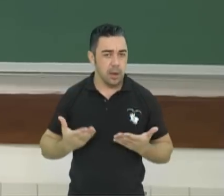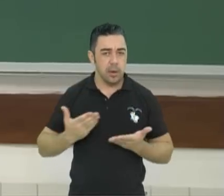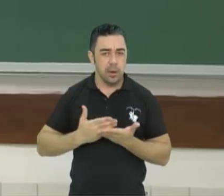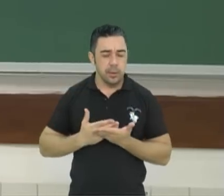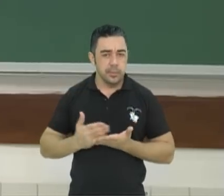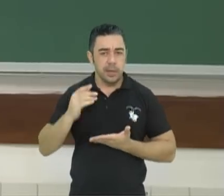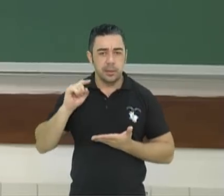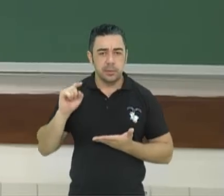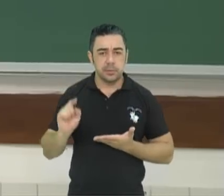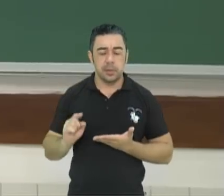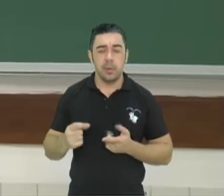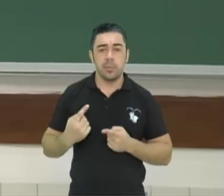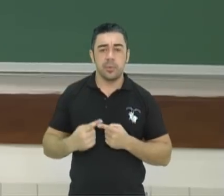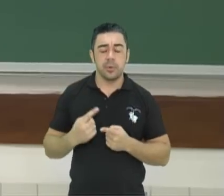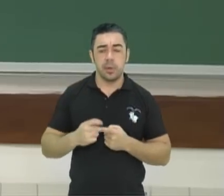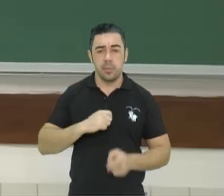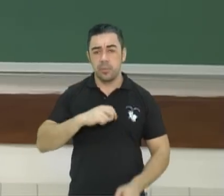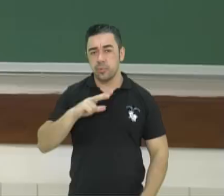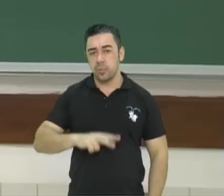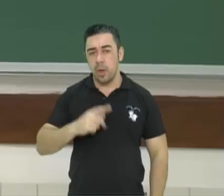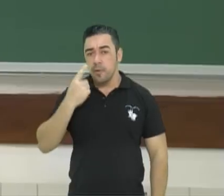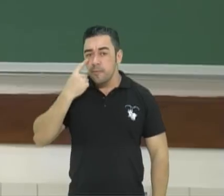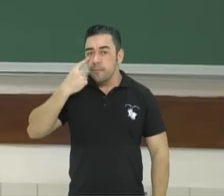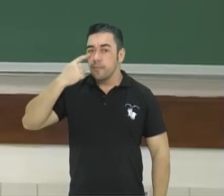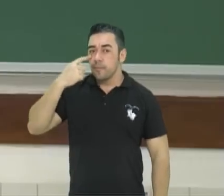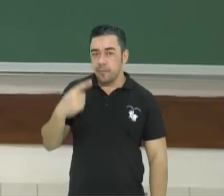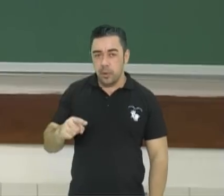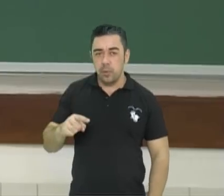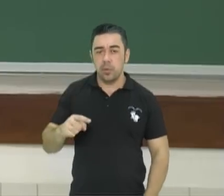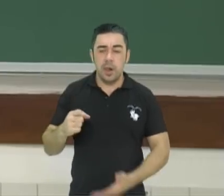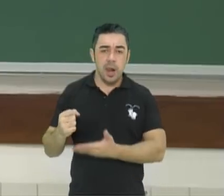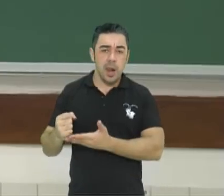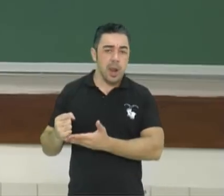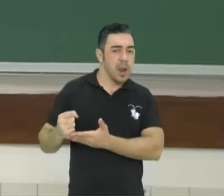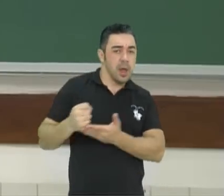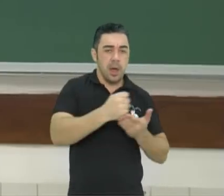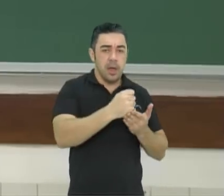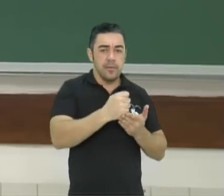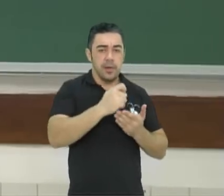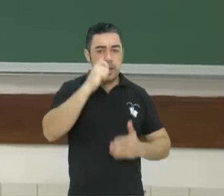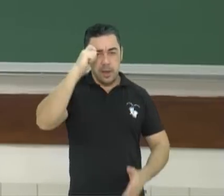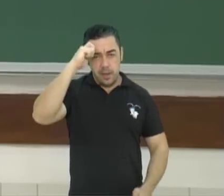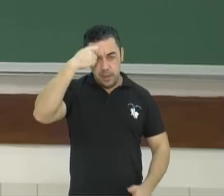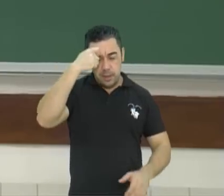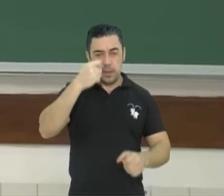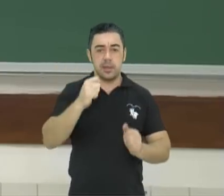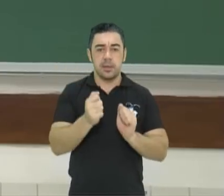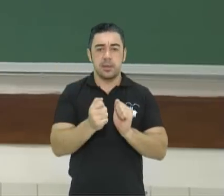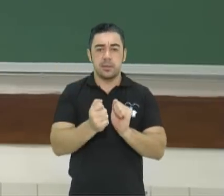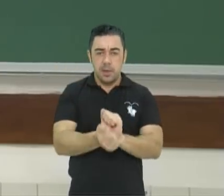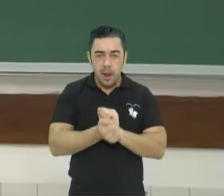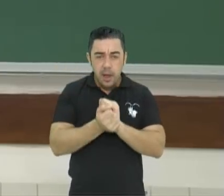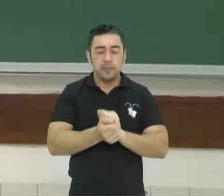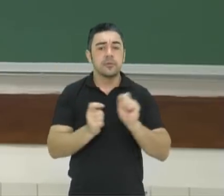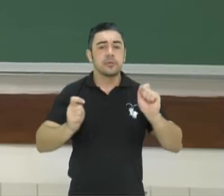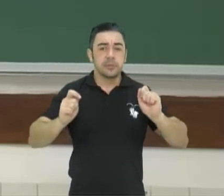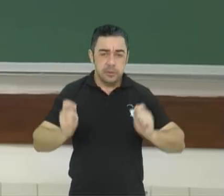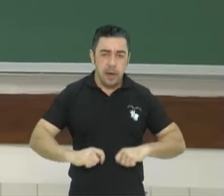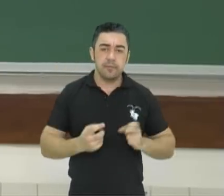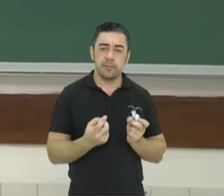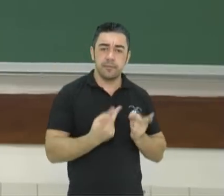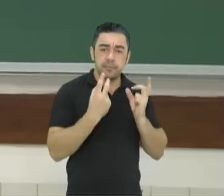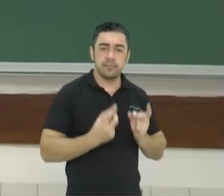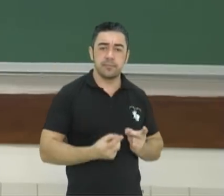por quê? Porque os portugueses viram nesse tráfico de escravos uma rentabilidade de comércio, uma forma que eles tinham